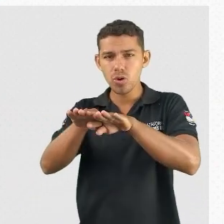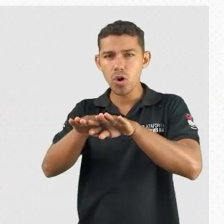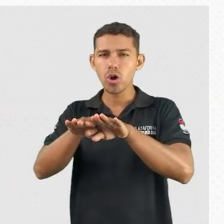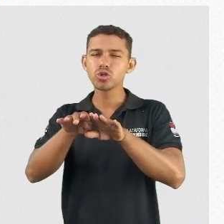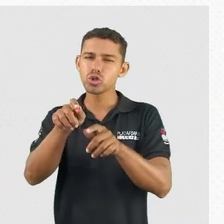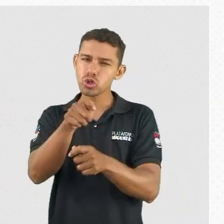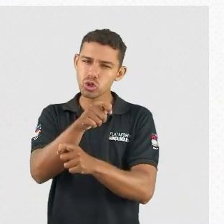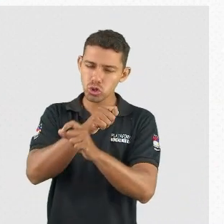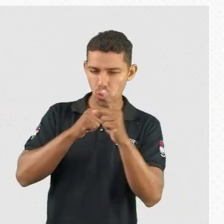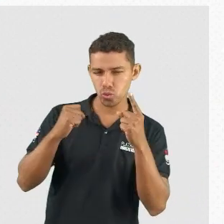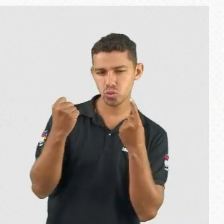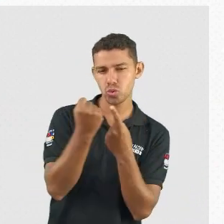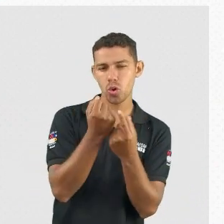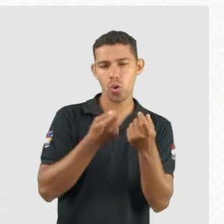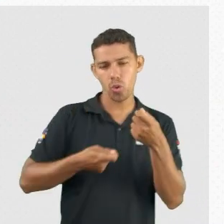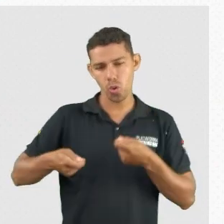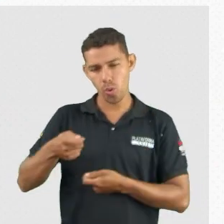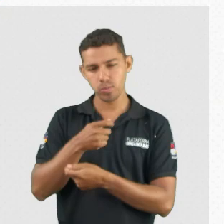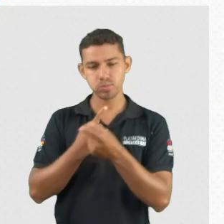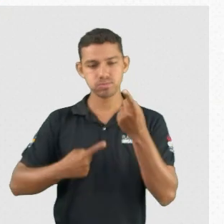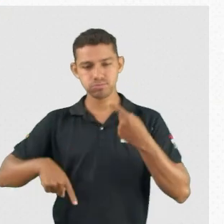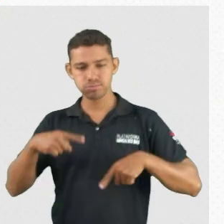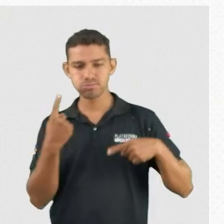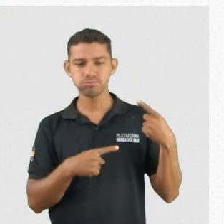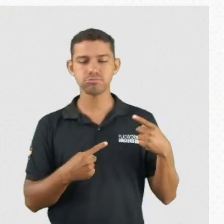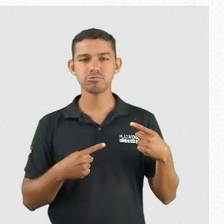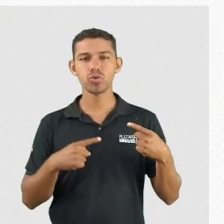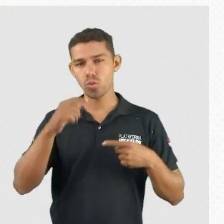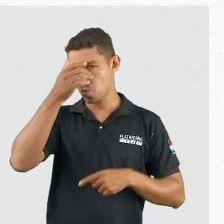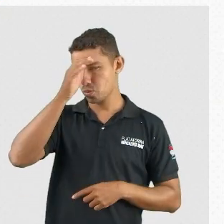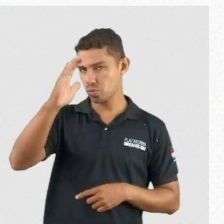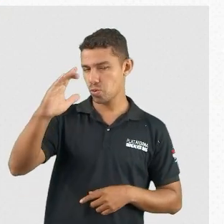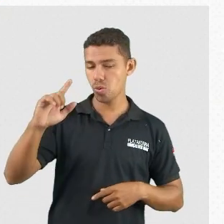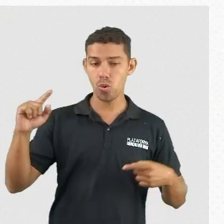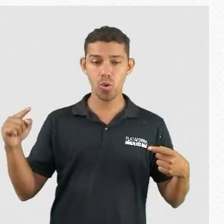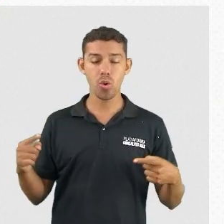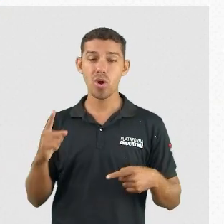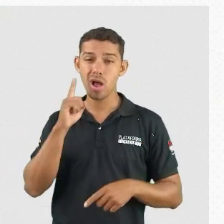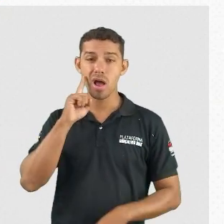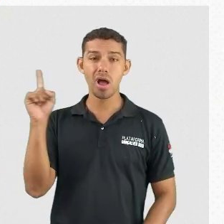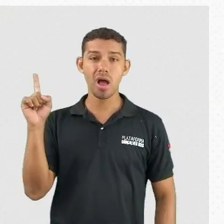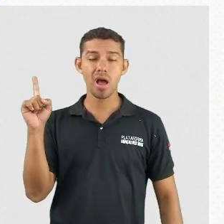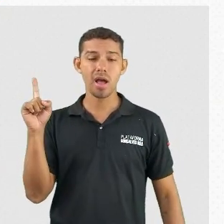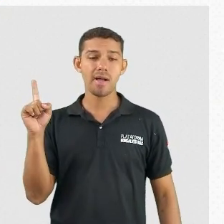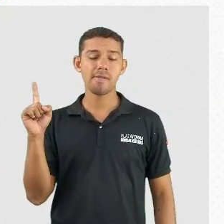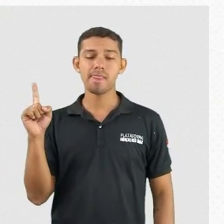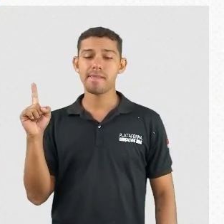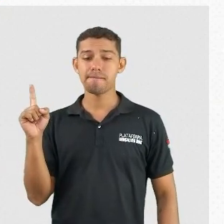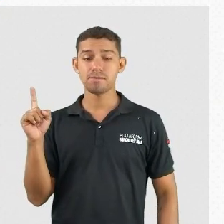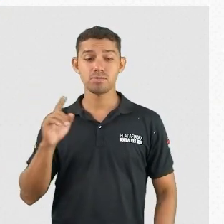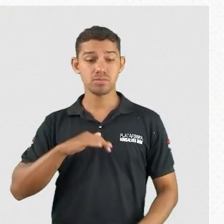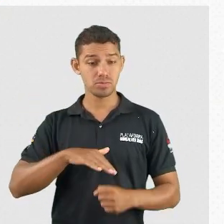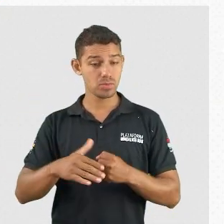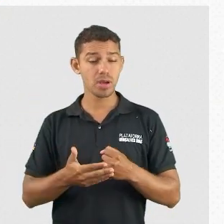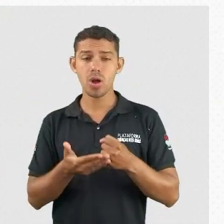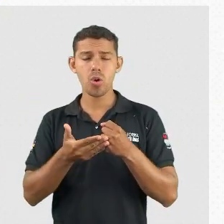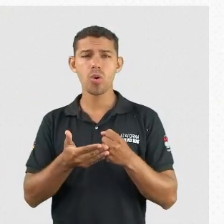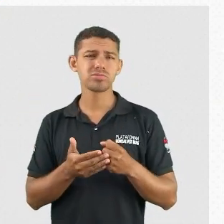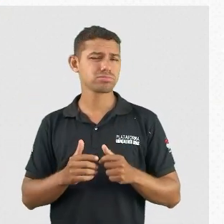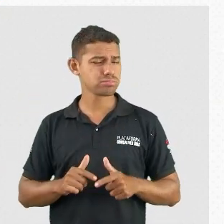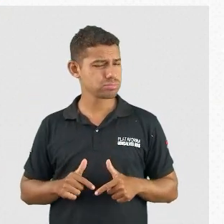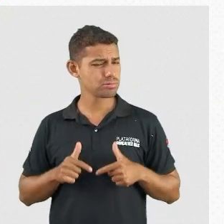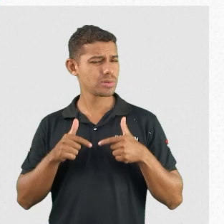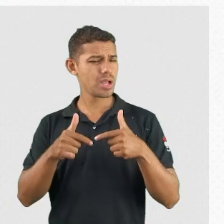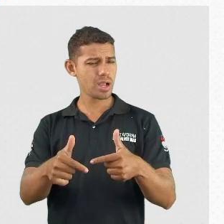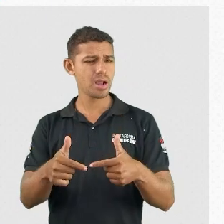político e cultural, atrelado à preservação do meio ambiente. Então, como a gente pode aí fomentar tudo isso